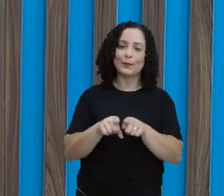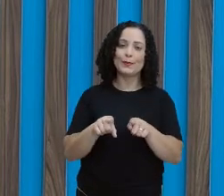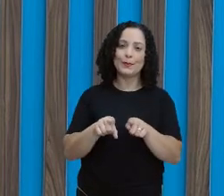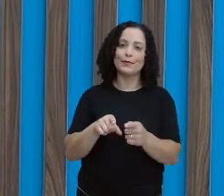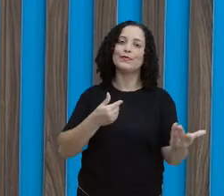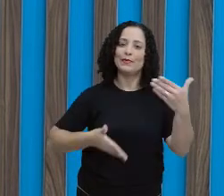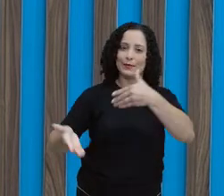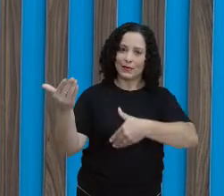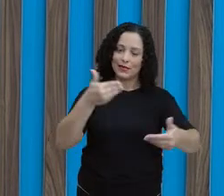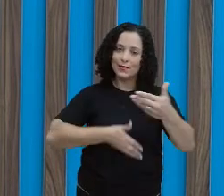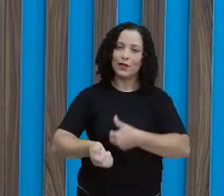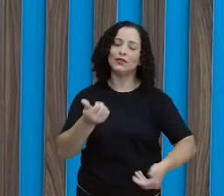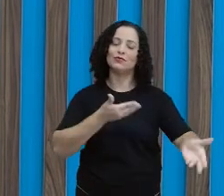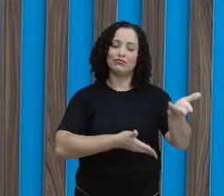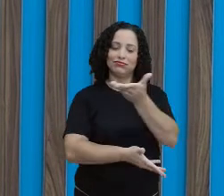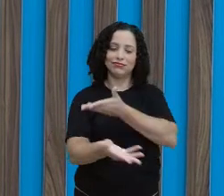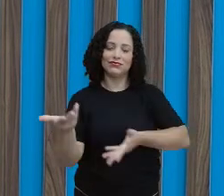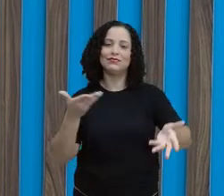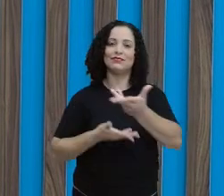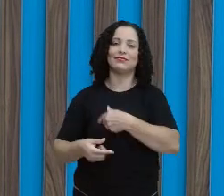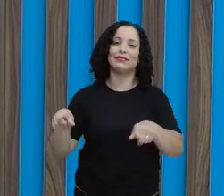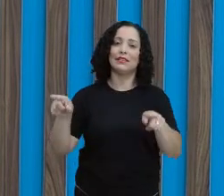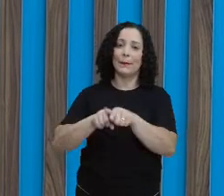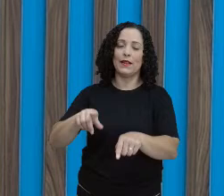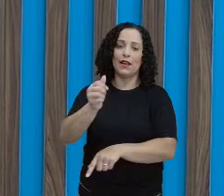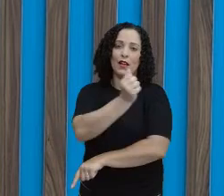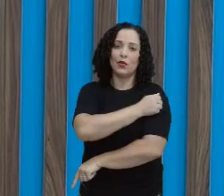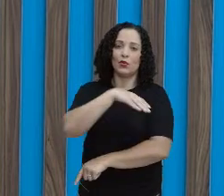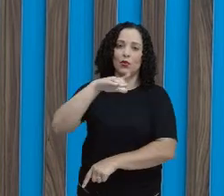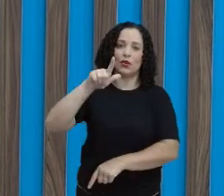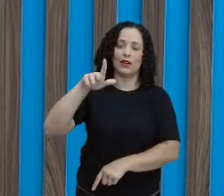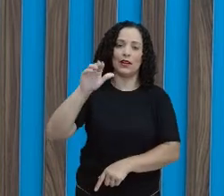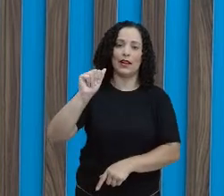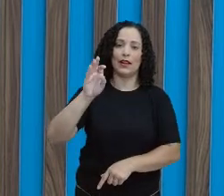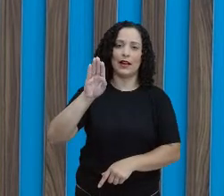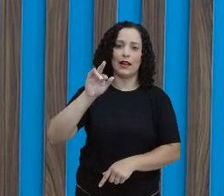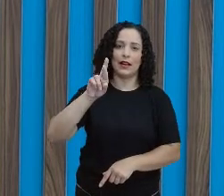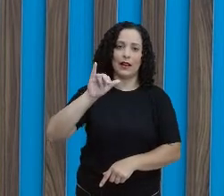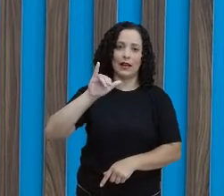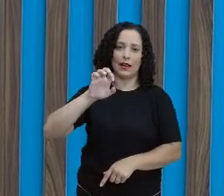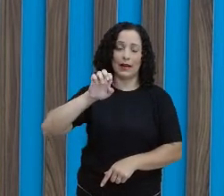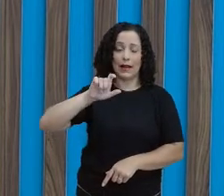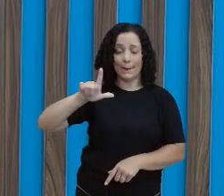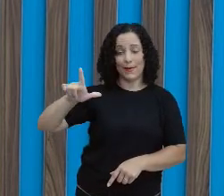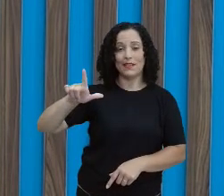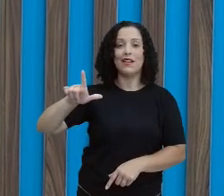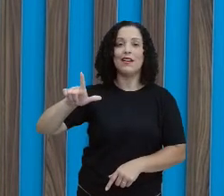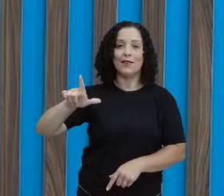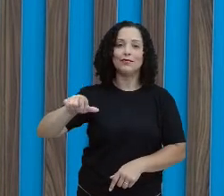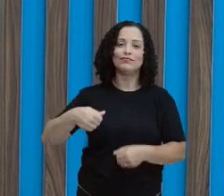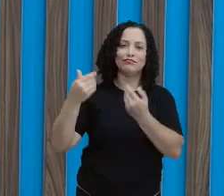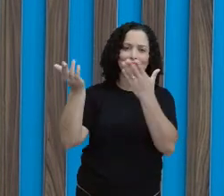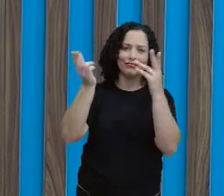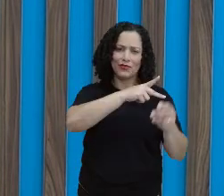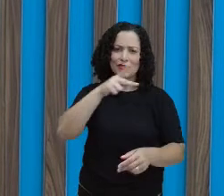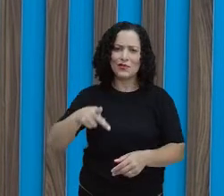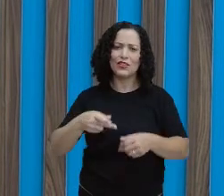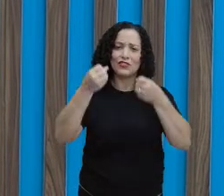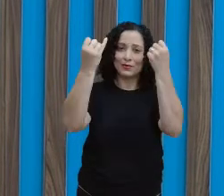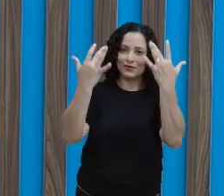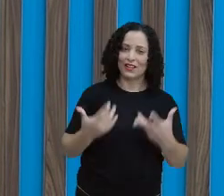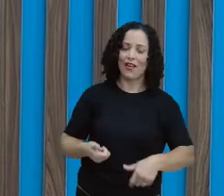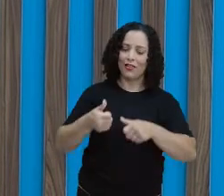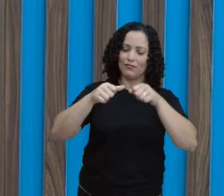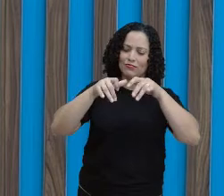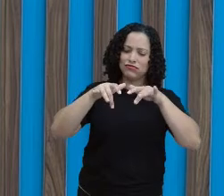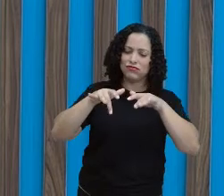está aqui interagindo bem. Gabriel também está interagindo, disse, enquanto você falava, né? Ele colocou